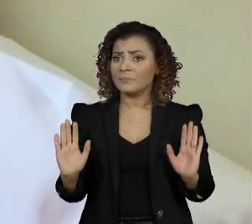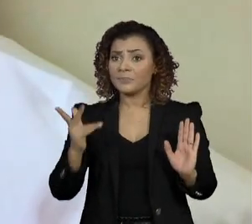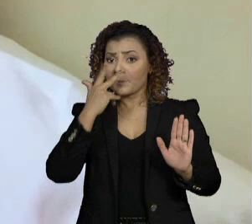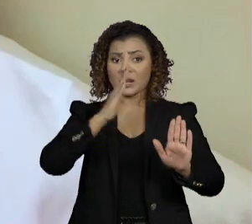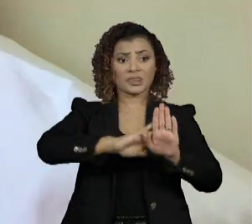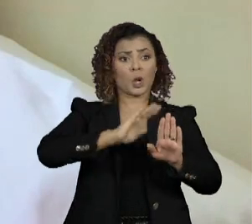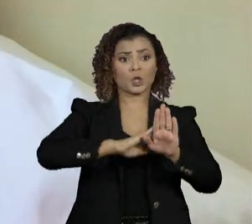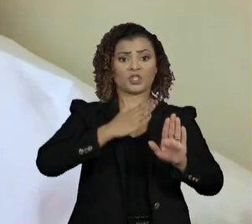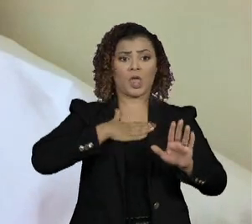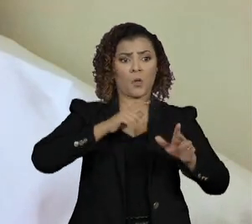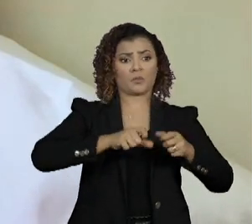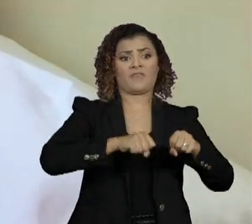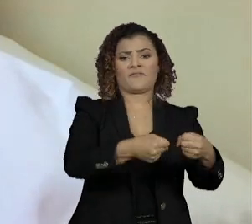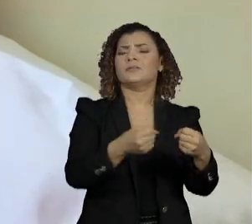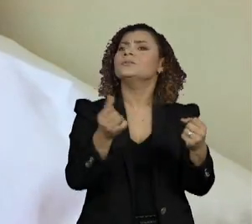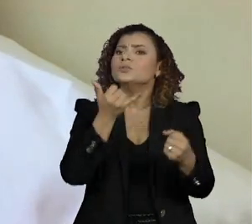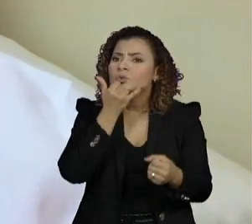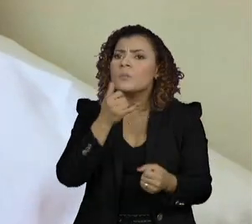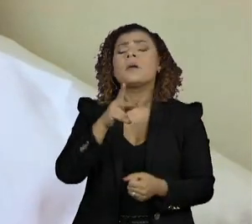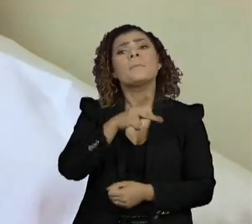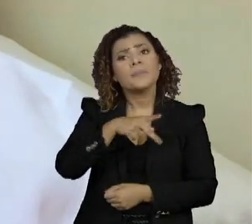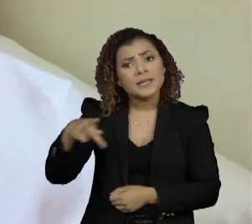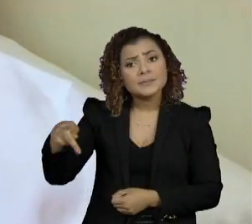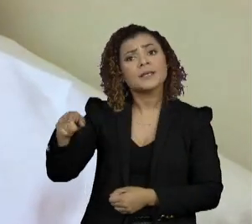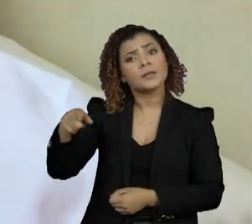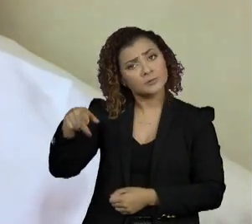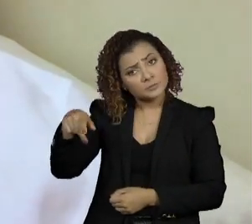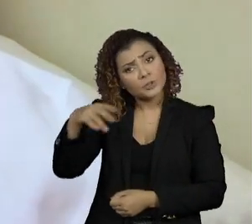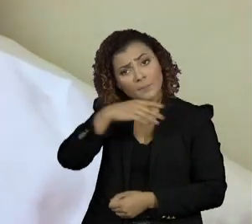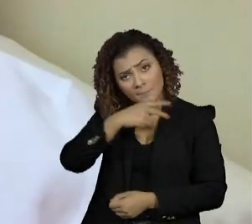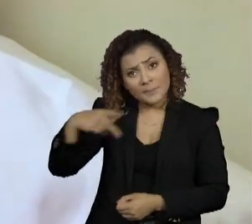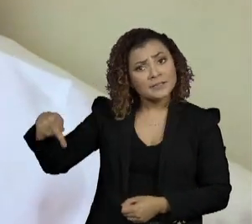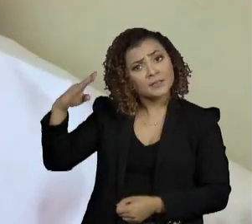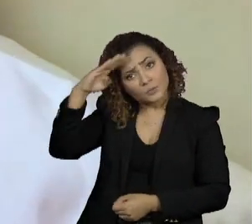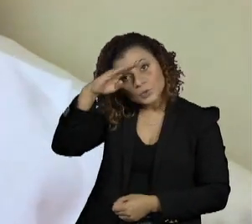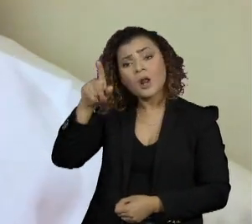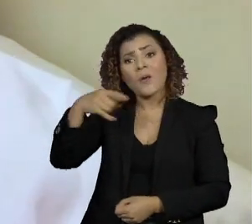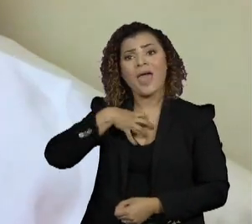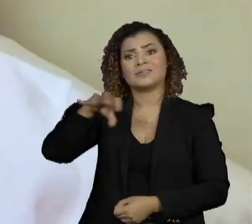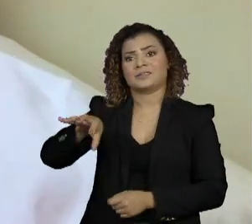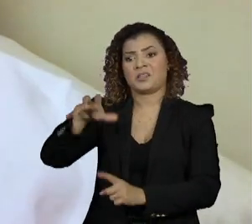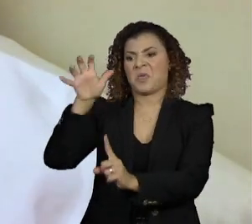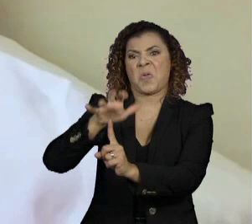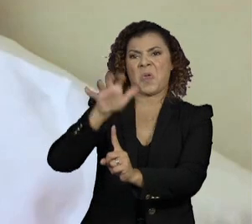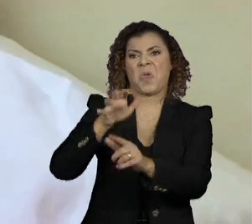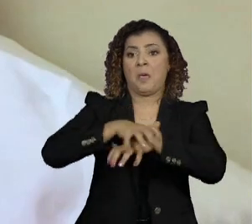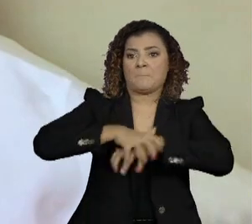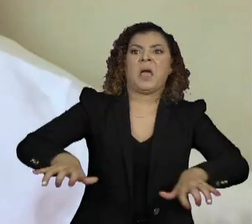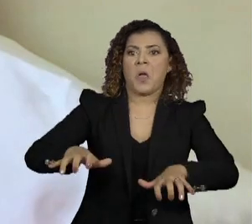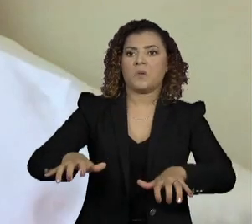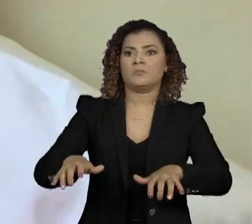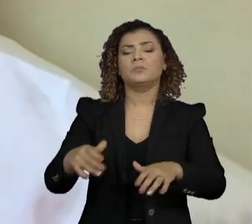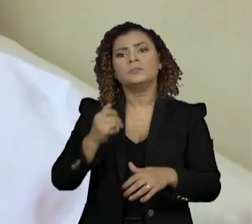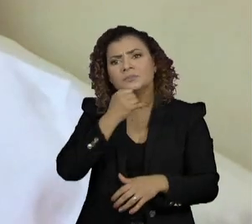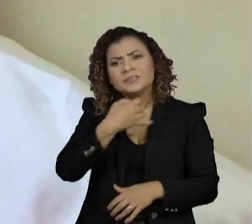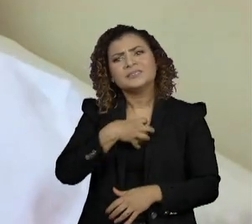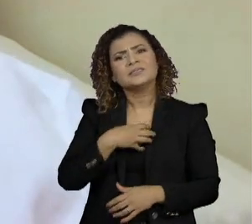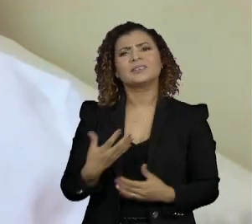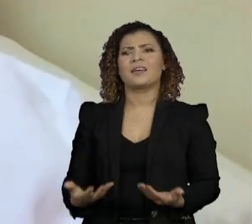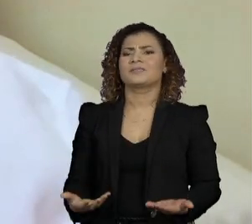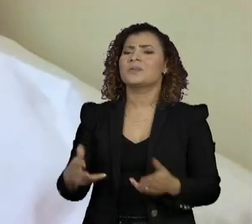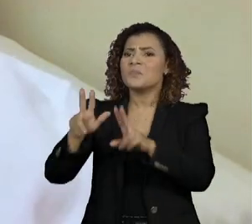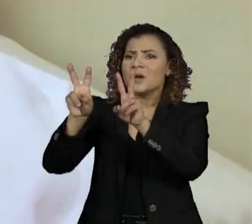ideologia. Infelizmente, o nosso país tem essa polarização. Me entristece muito ver que o movimento médico ele fica dividido por essas